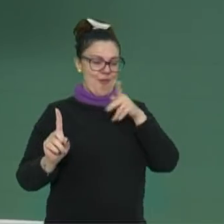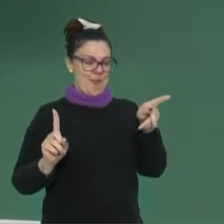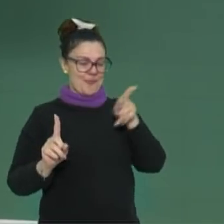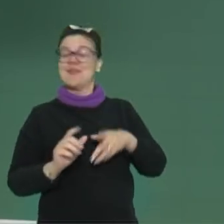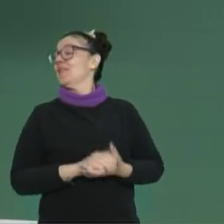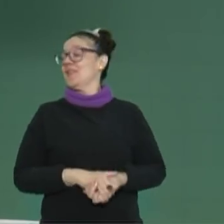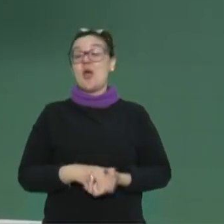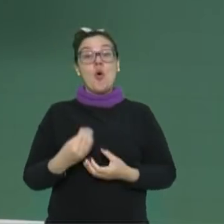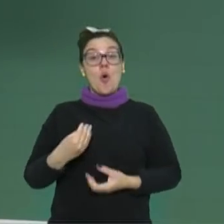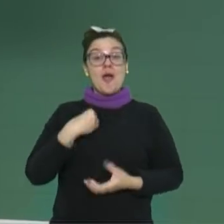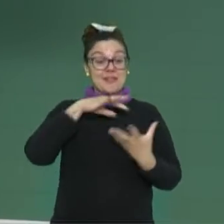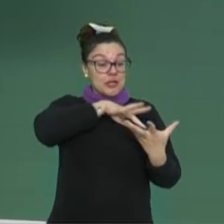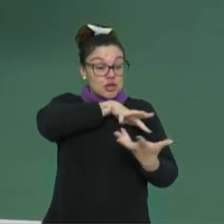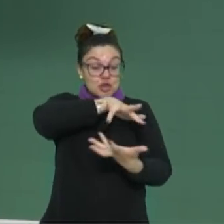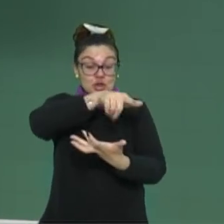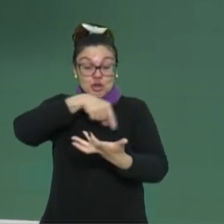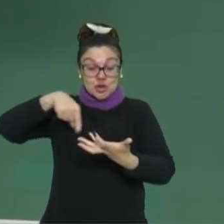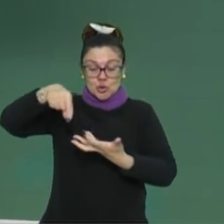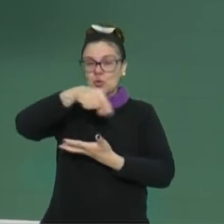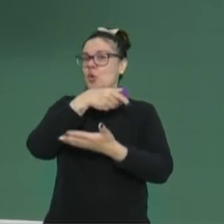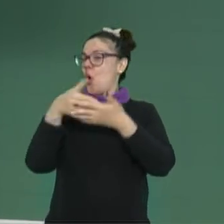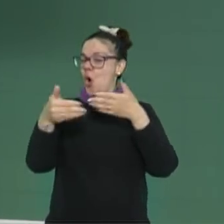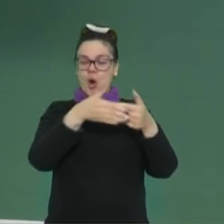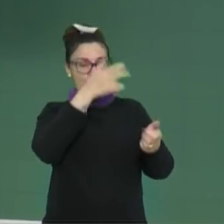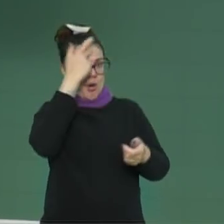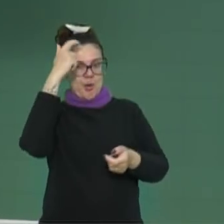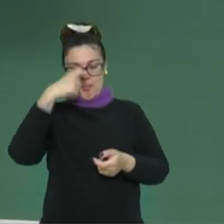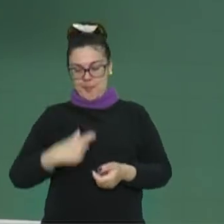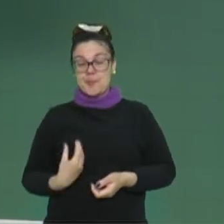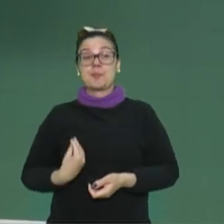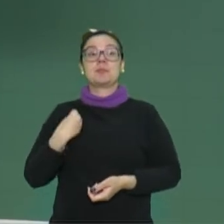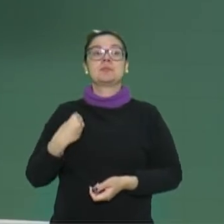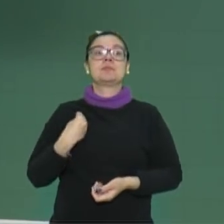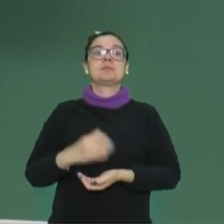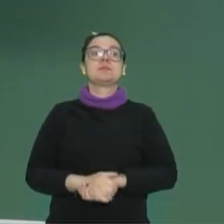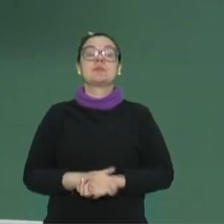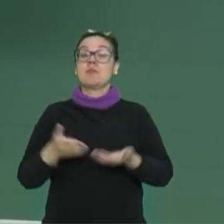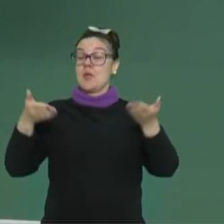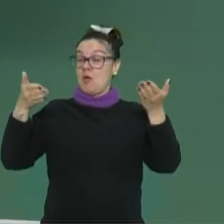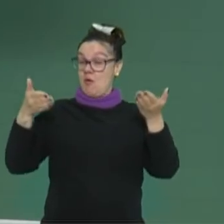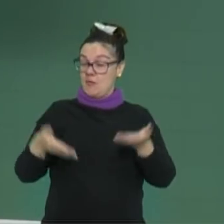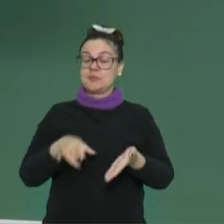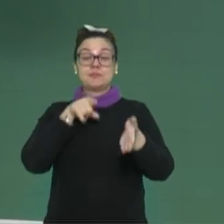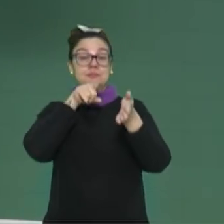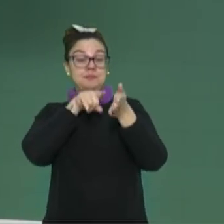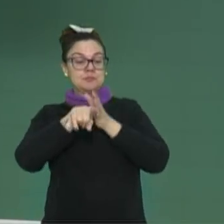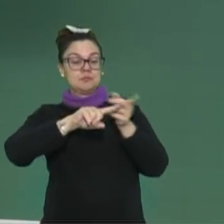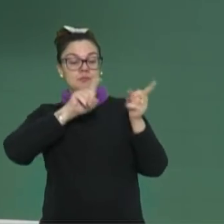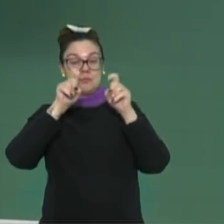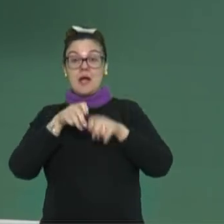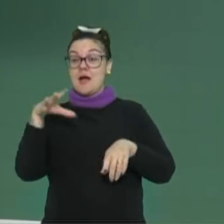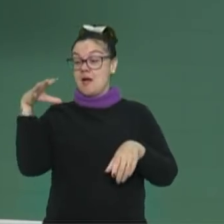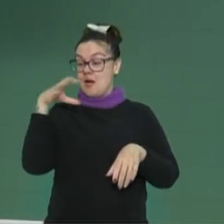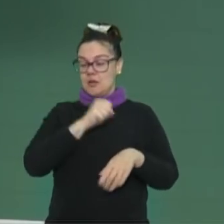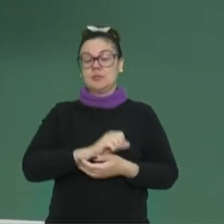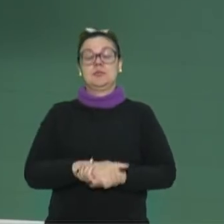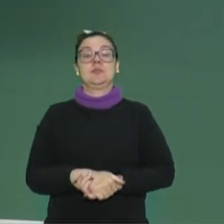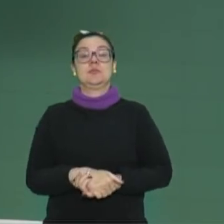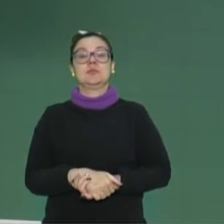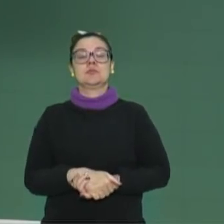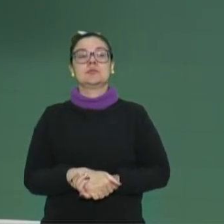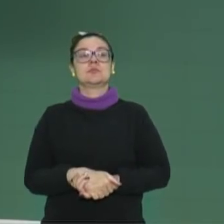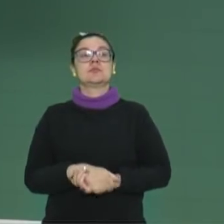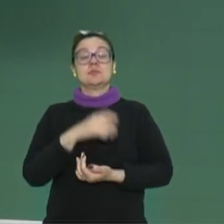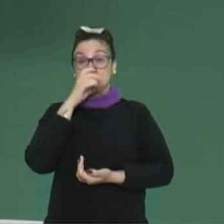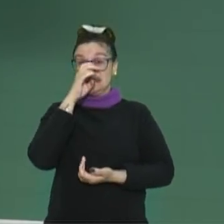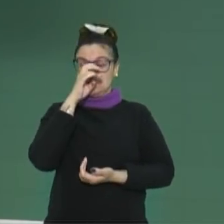vida humana de um modo geral, qualquer ser humano. Então, uma pergunta bem breve, para que a